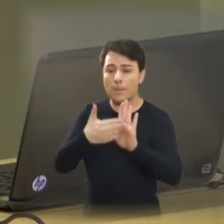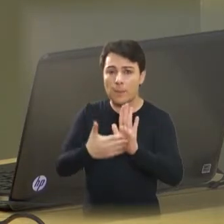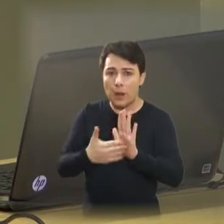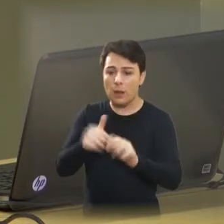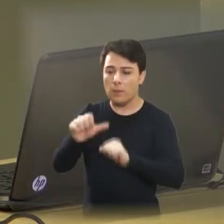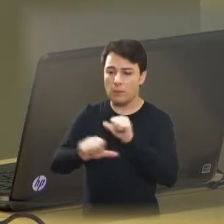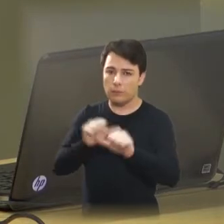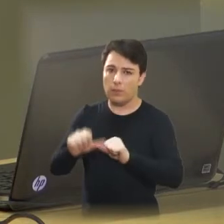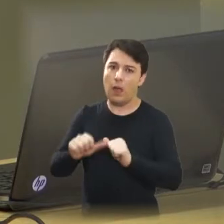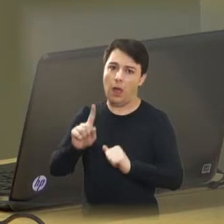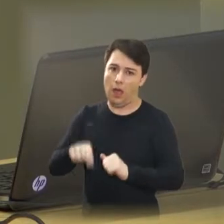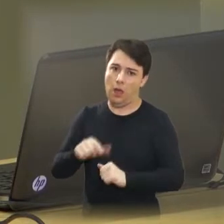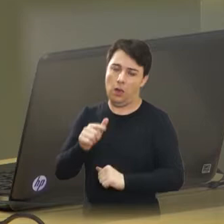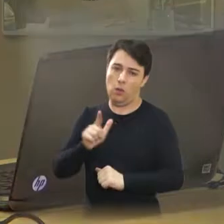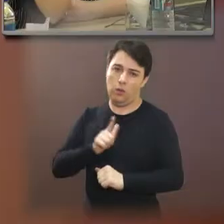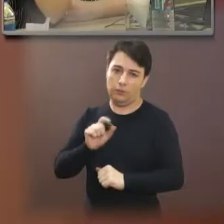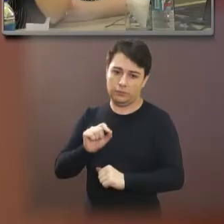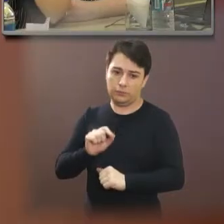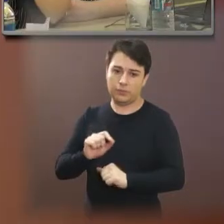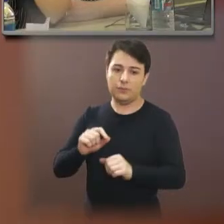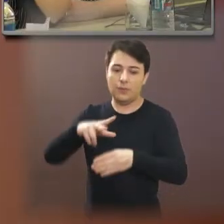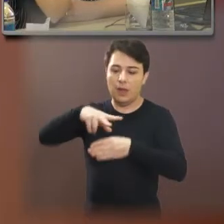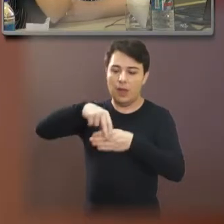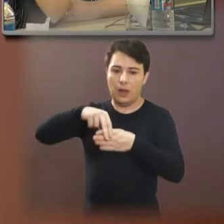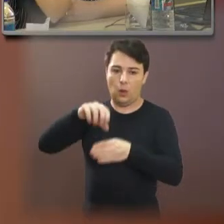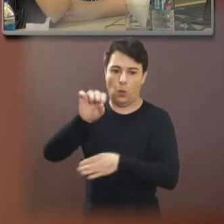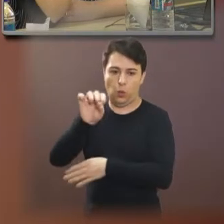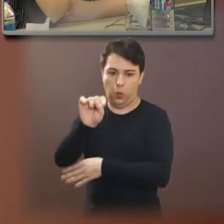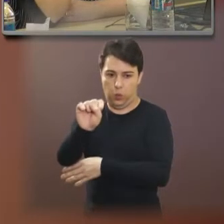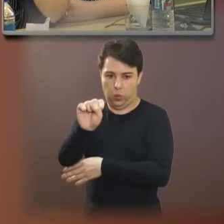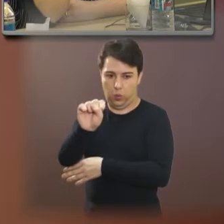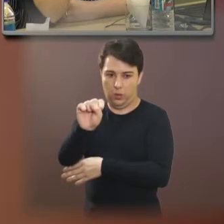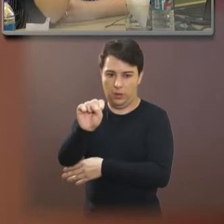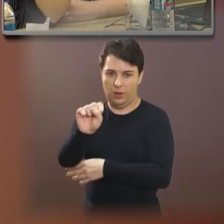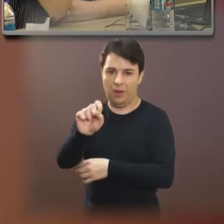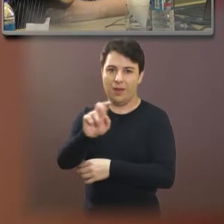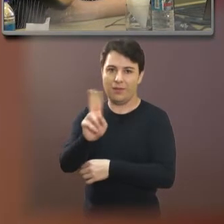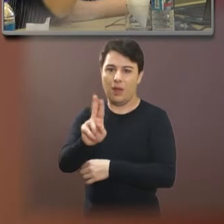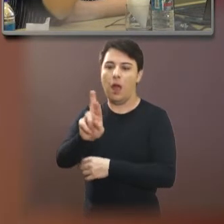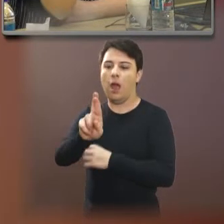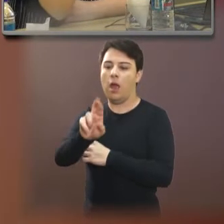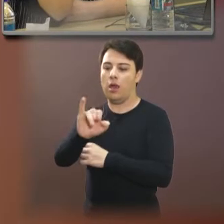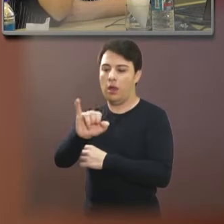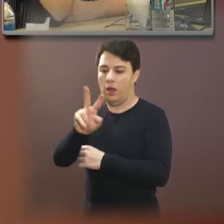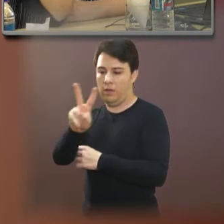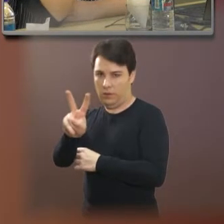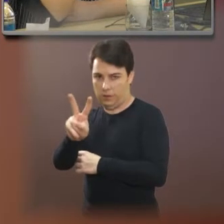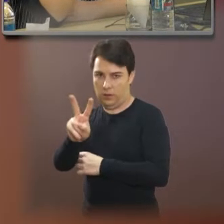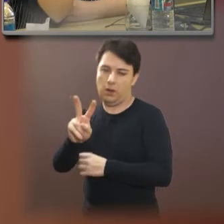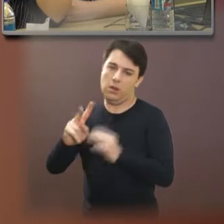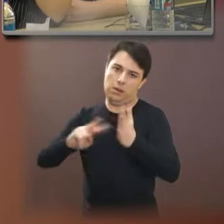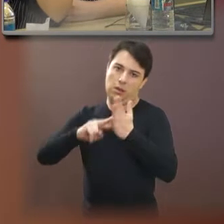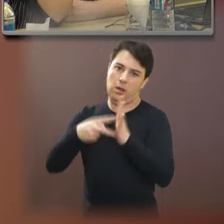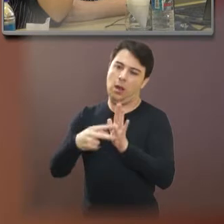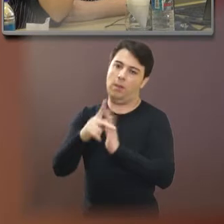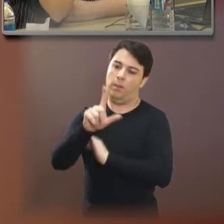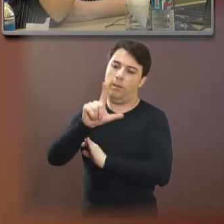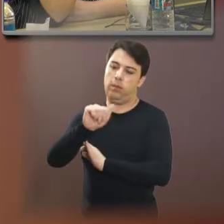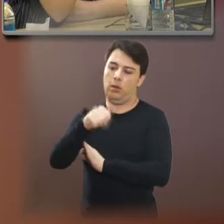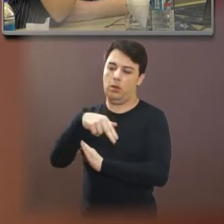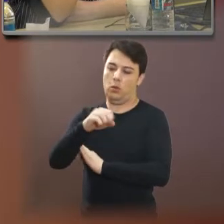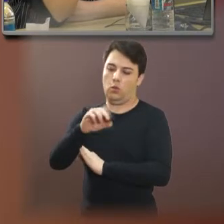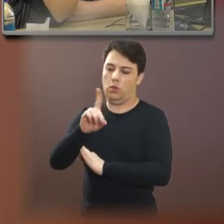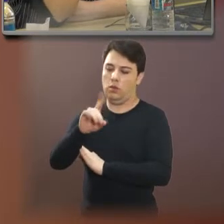o RIV, a alteração do anexo 8º da Lei Complementar 850 de 2014, que é o plano diretor.